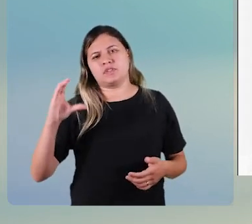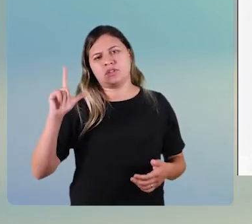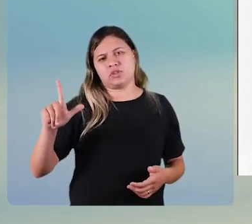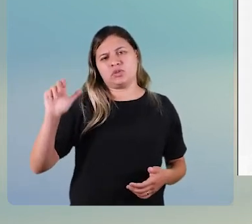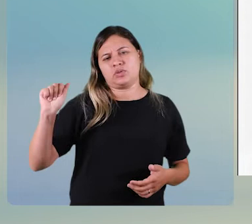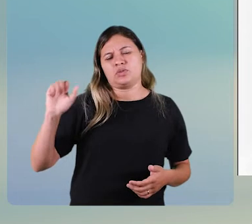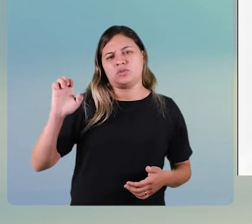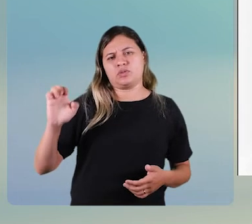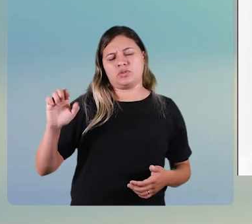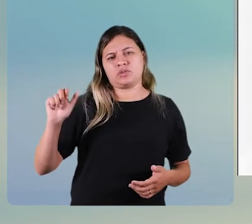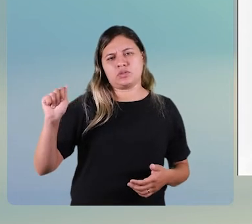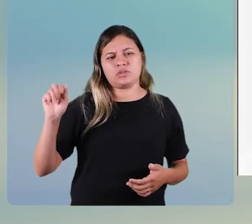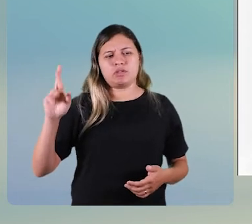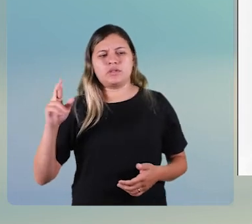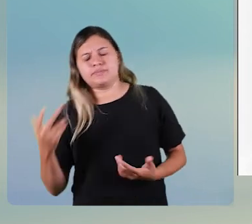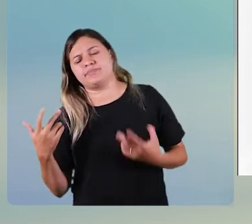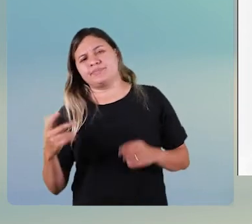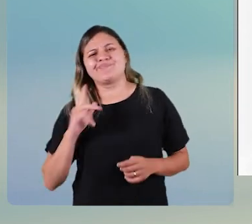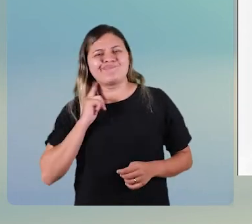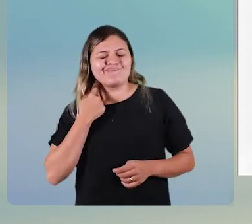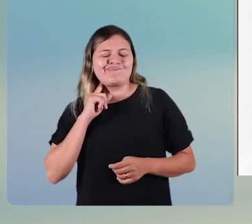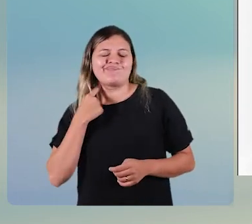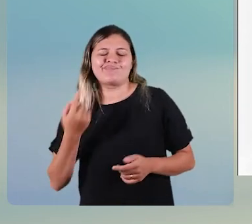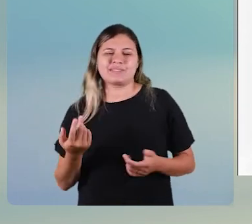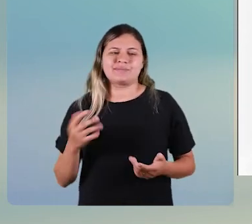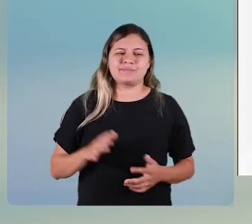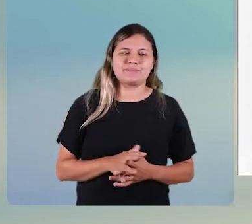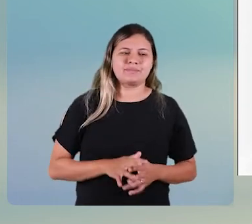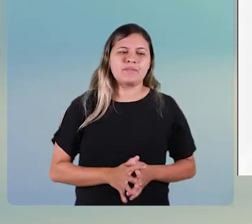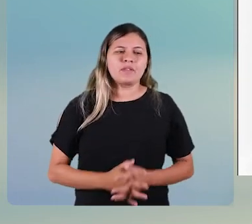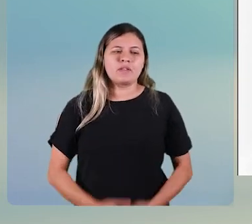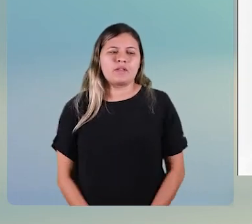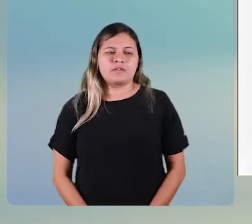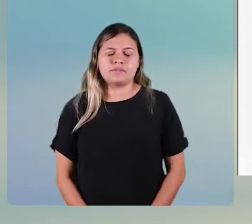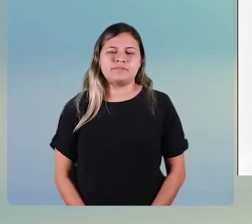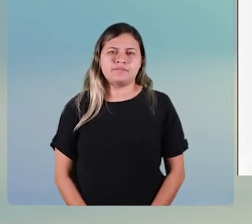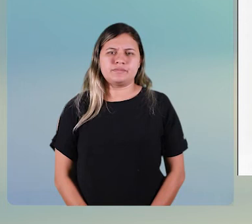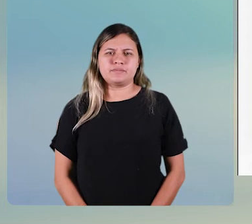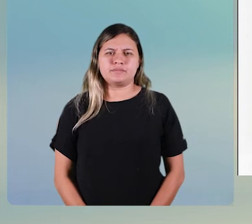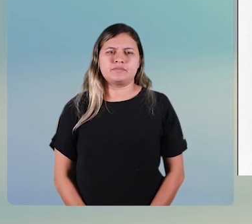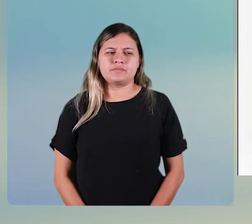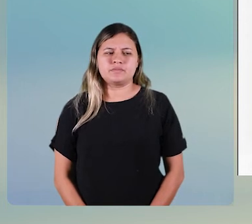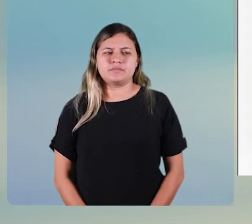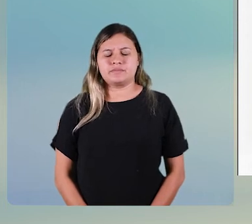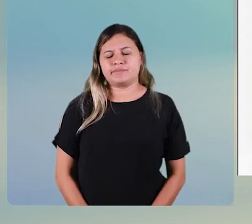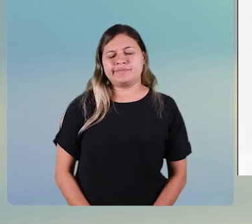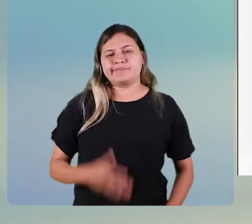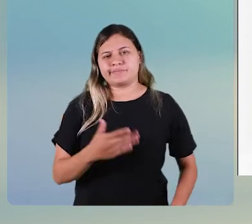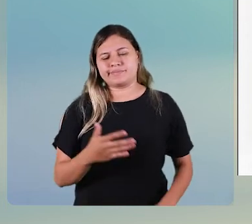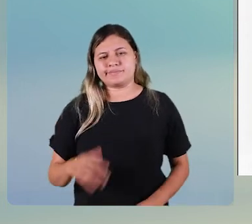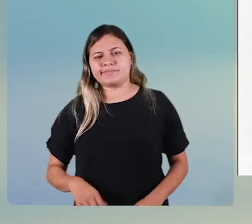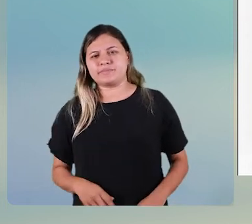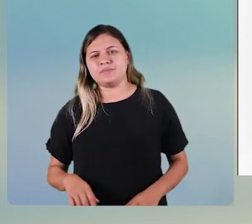da energia nuclear, e é um perigo realmente, é o lixo nuclear, né? Mas que por isso ela é uma fonte de energia suja,